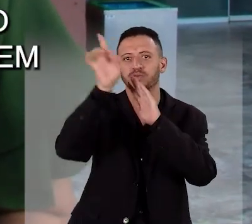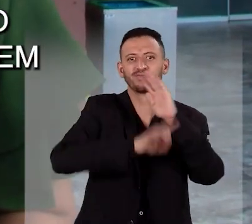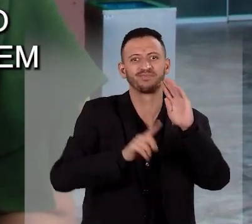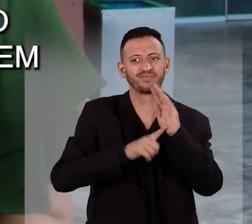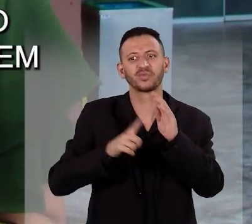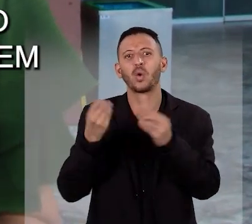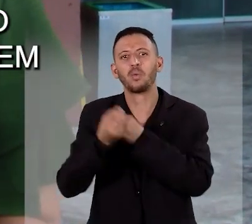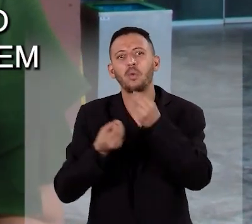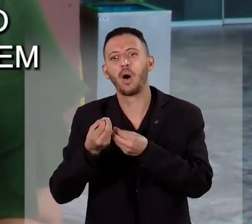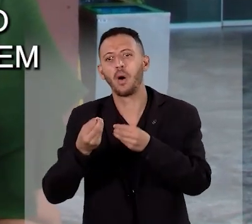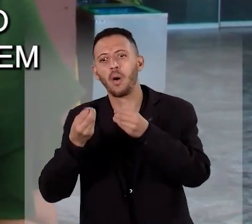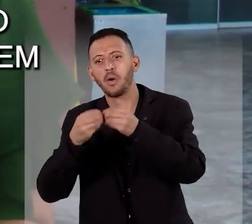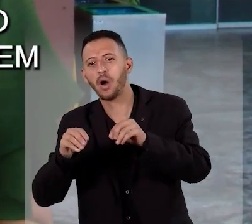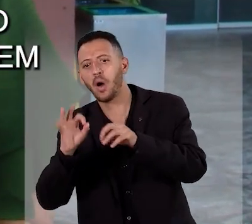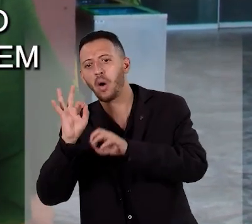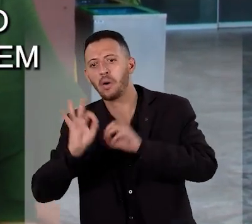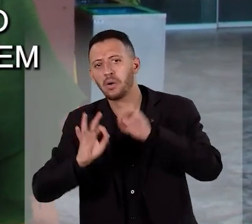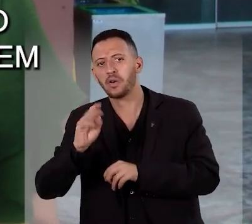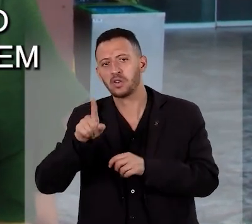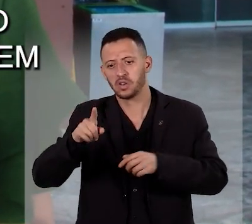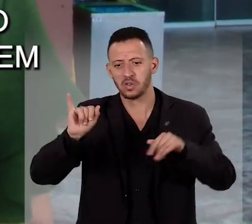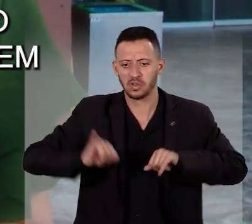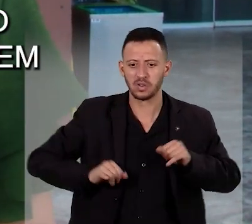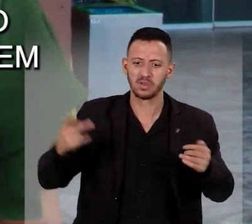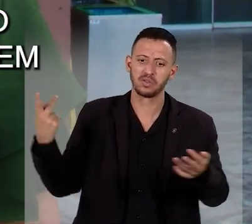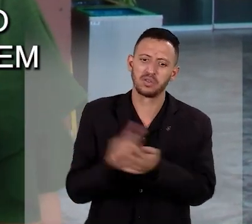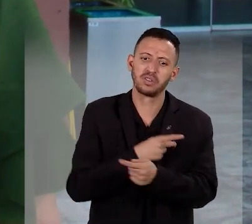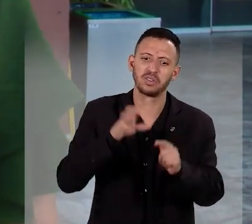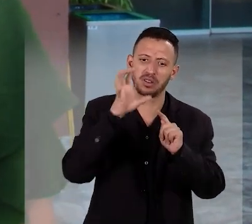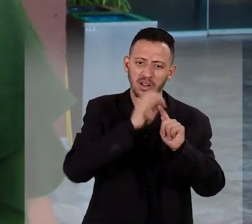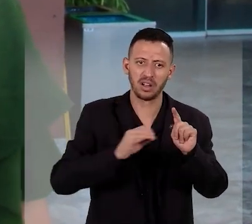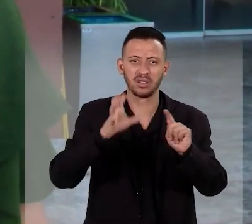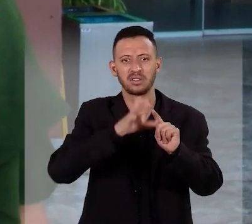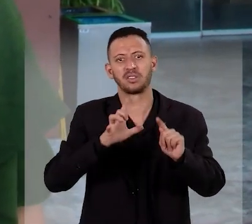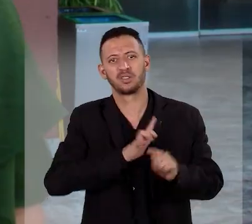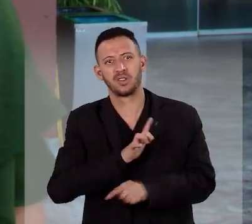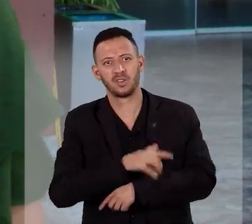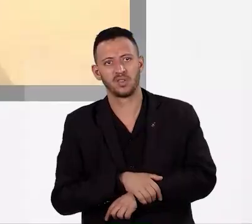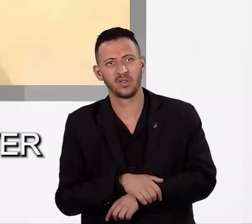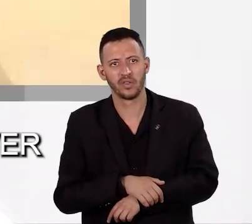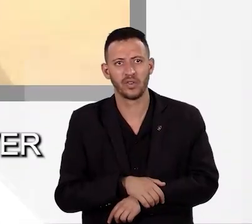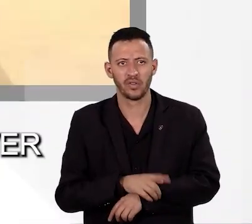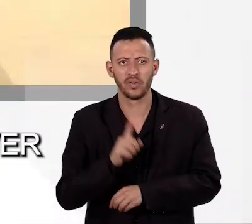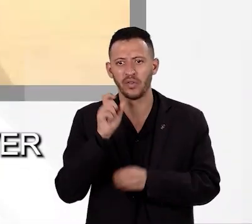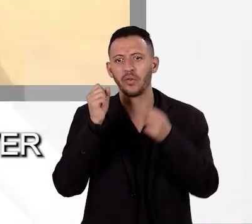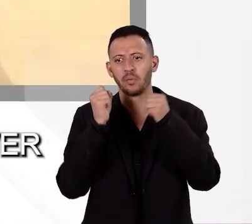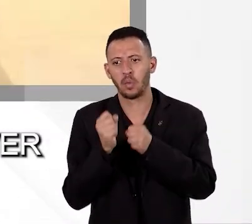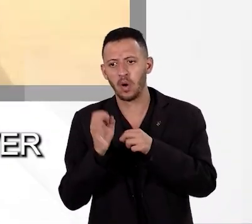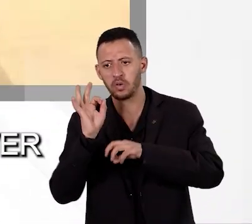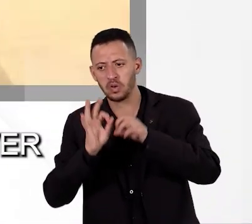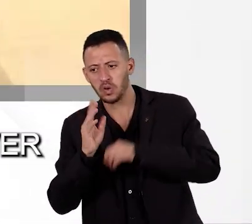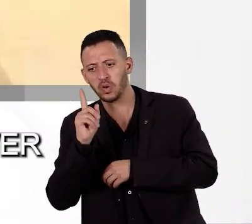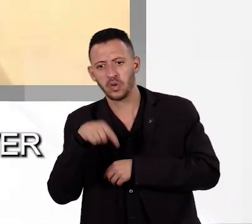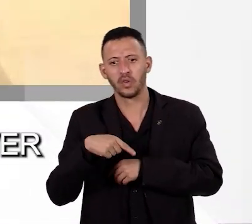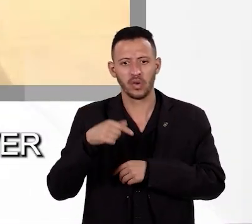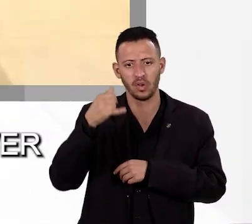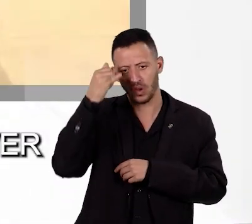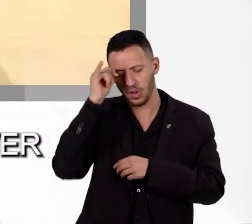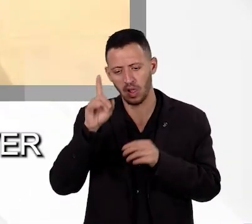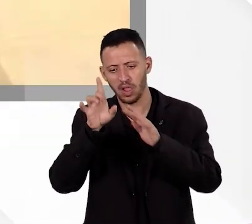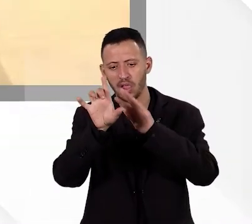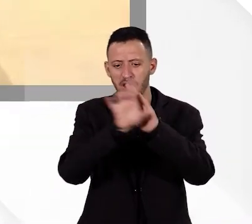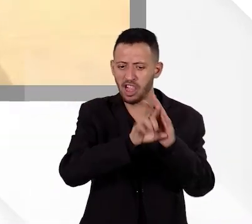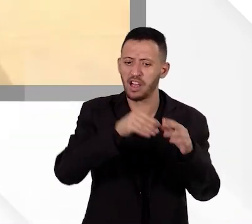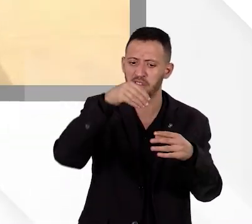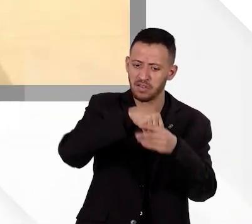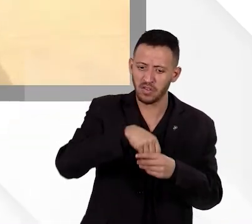os direitos de reparação que os trabalhadores que sofrem assédio moral têm? Essas reparações podem envolver medidas de